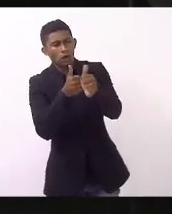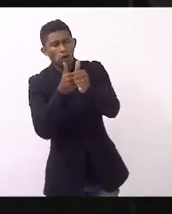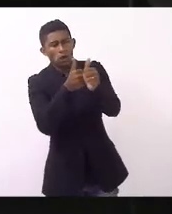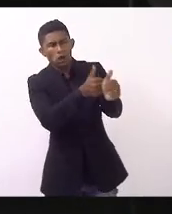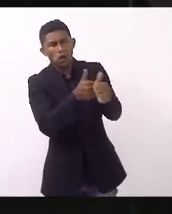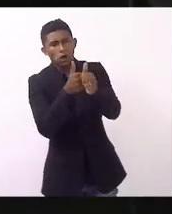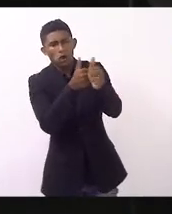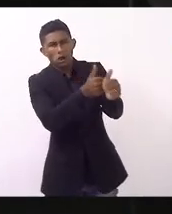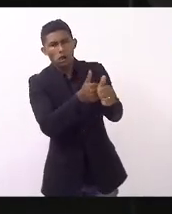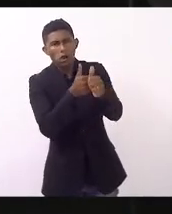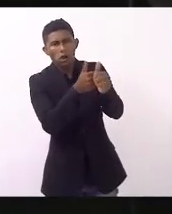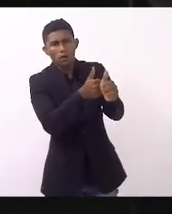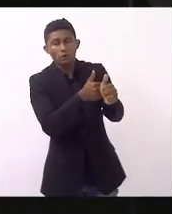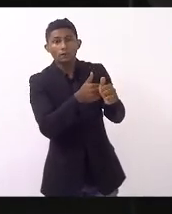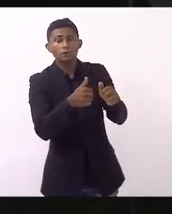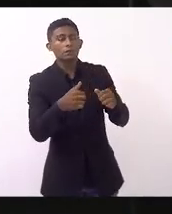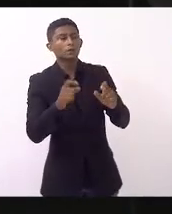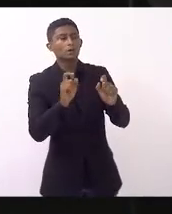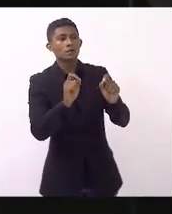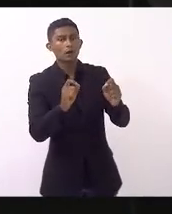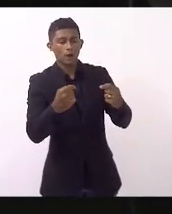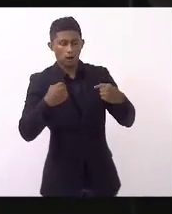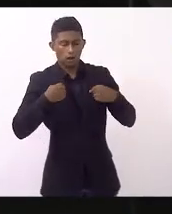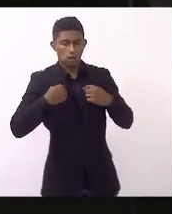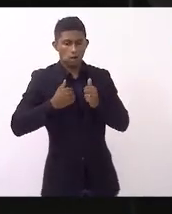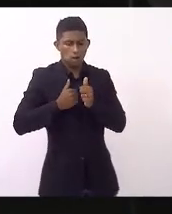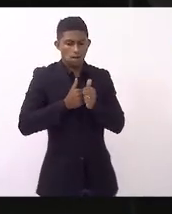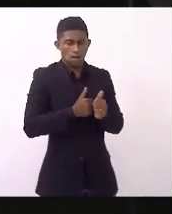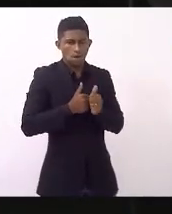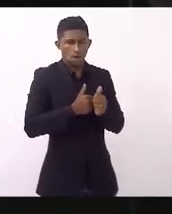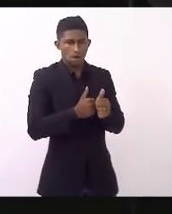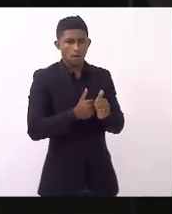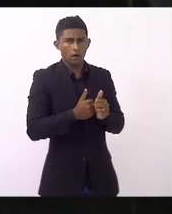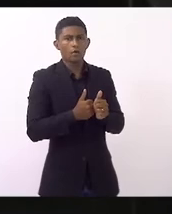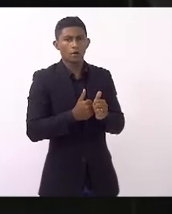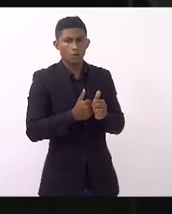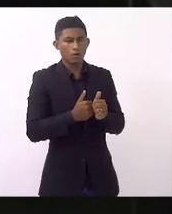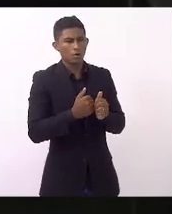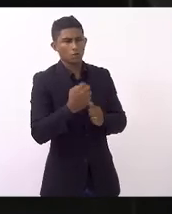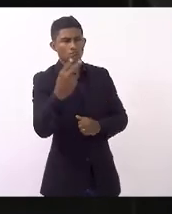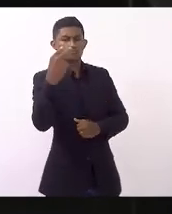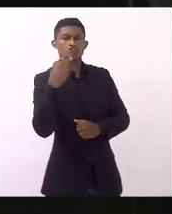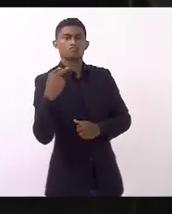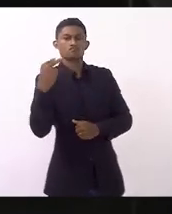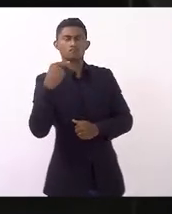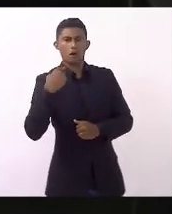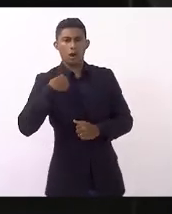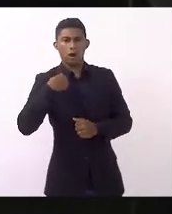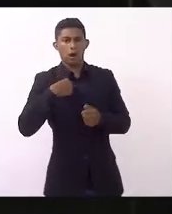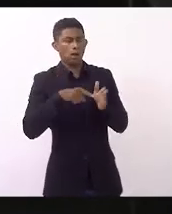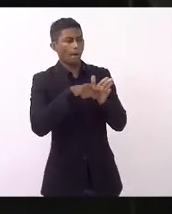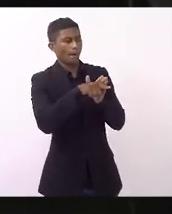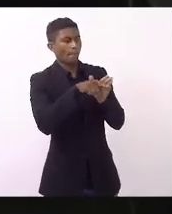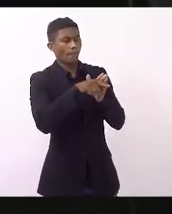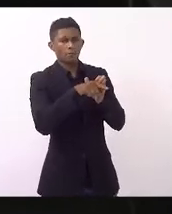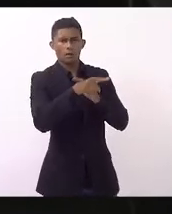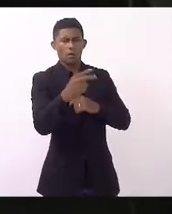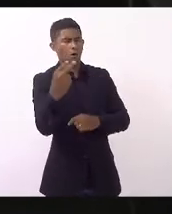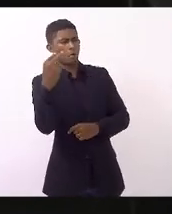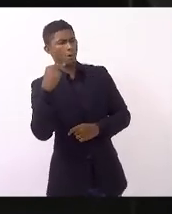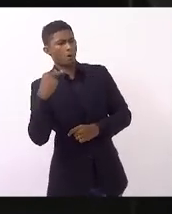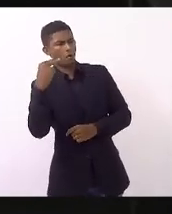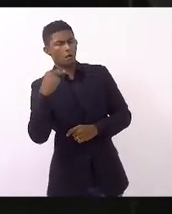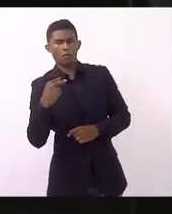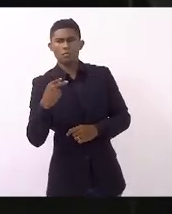as minhas fiscalizações no 31º Batalhão, Tia Ju. E a esse advogado,